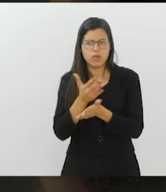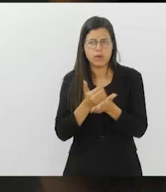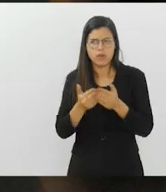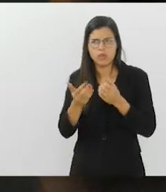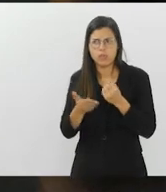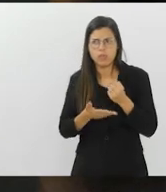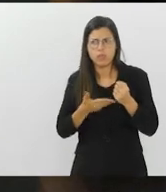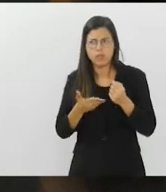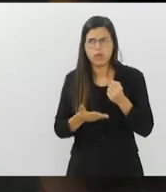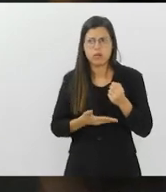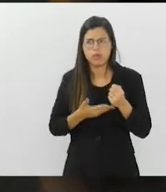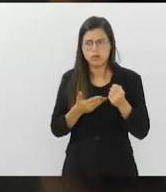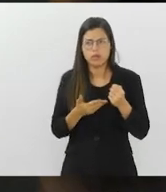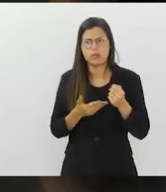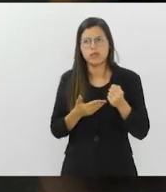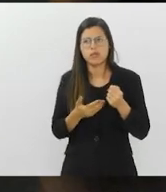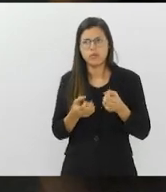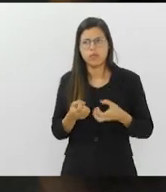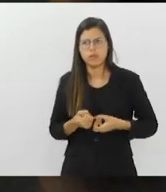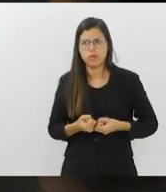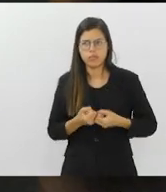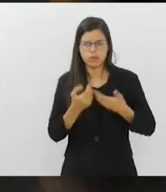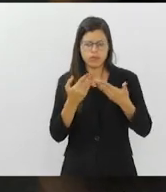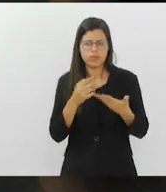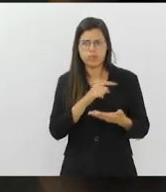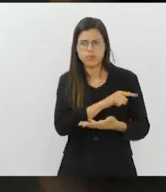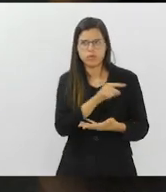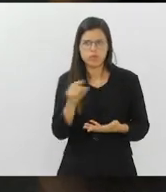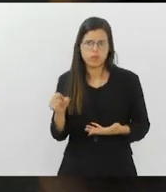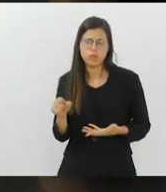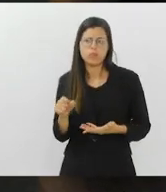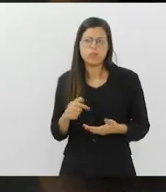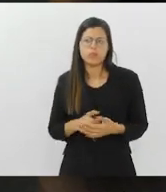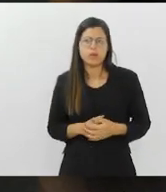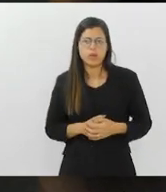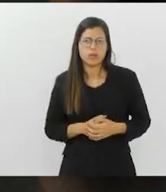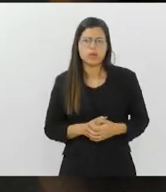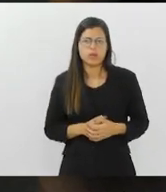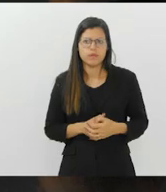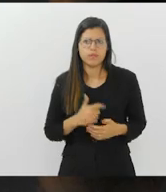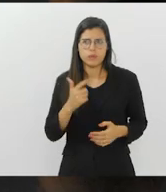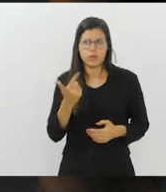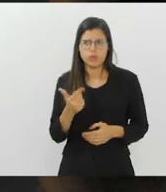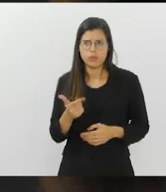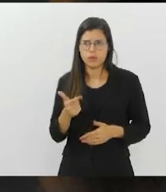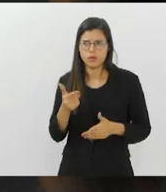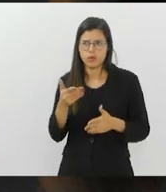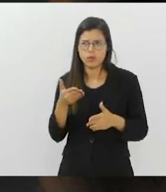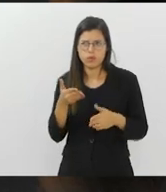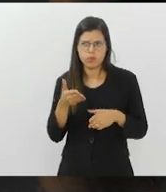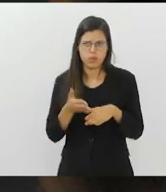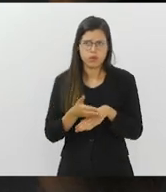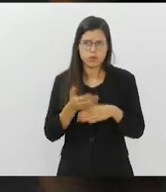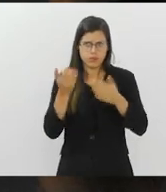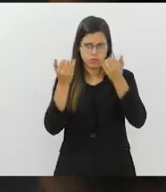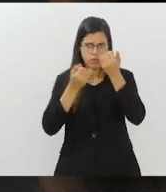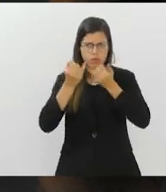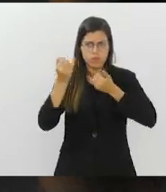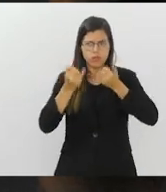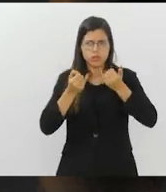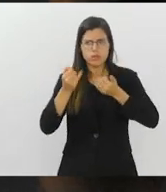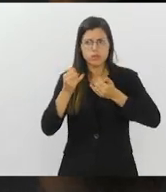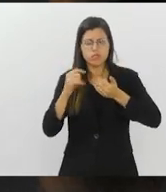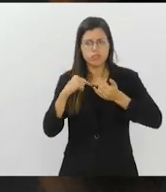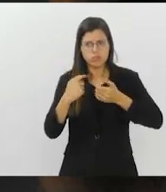base também, até para já compartilhar com todos os senhores, por não ter o acesso à informação prontuário de saúde, nós